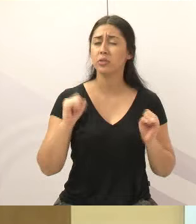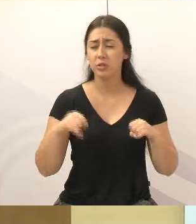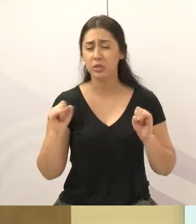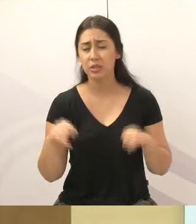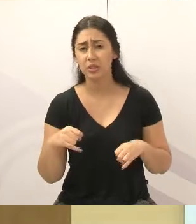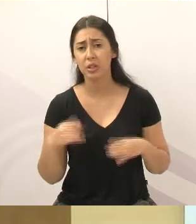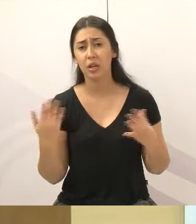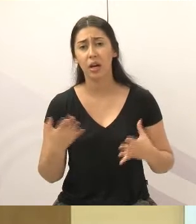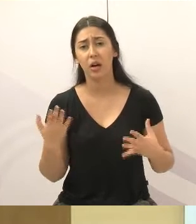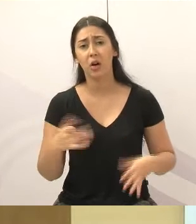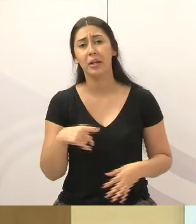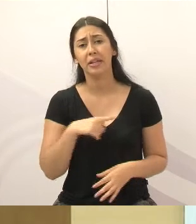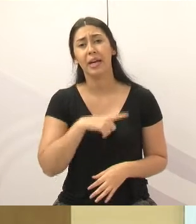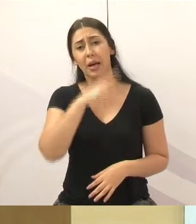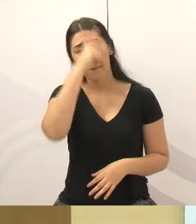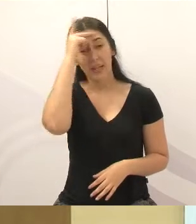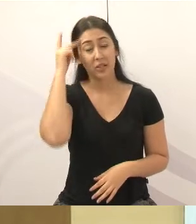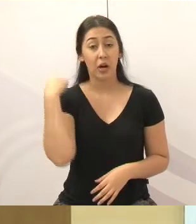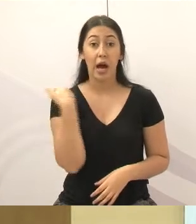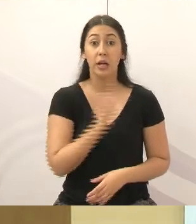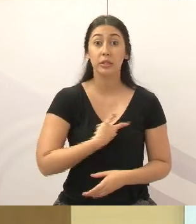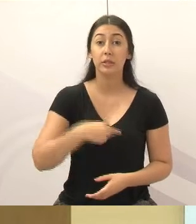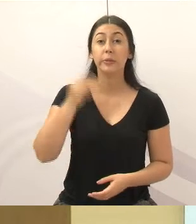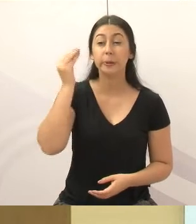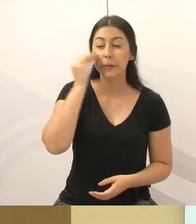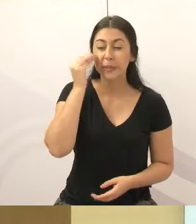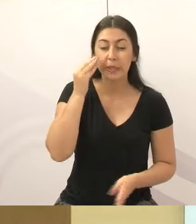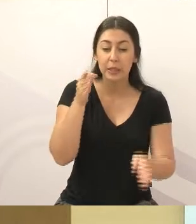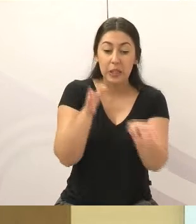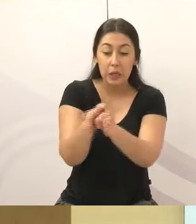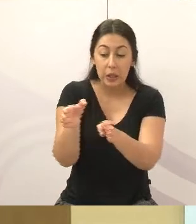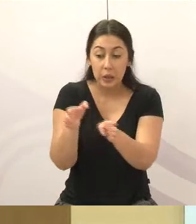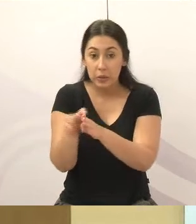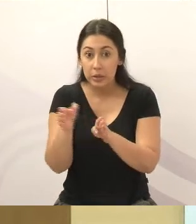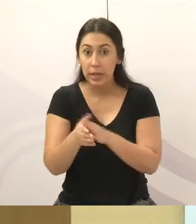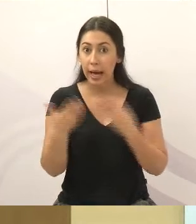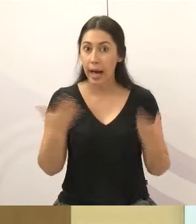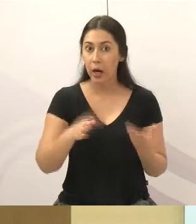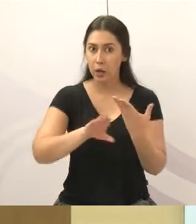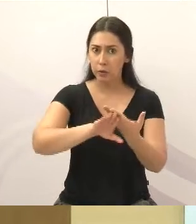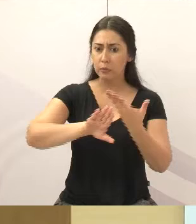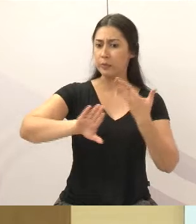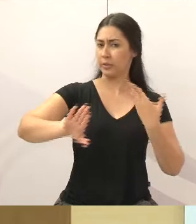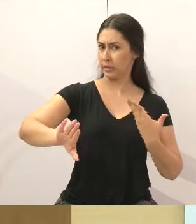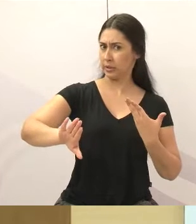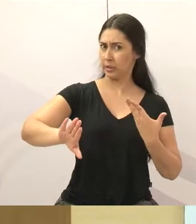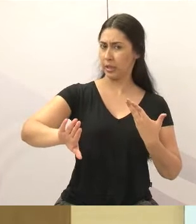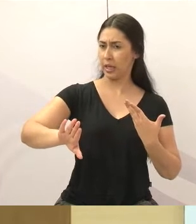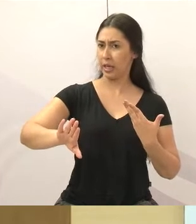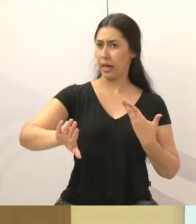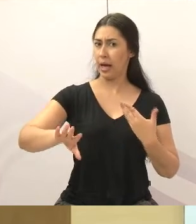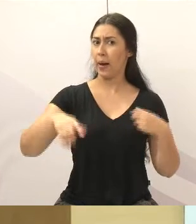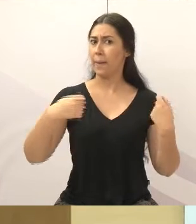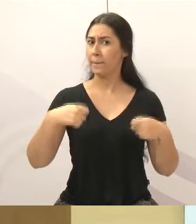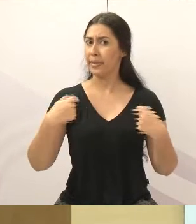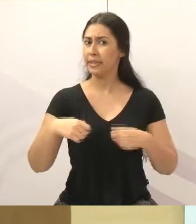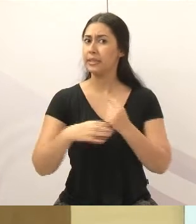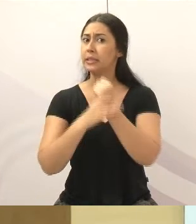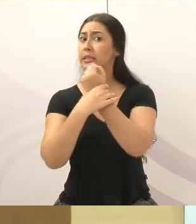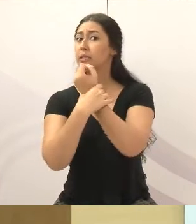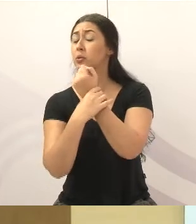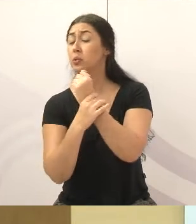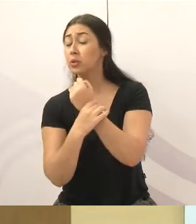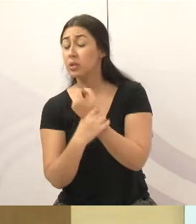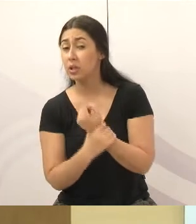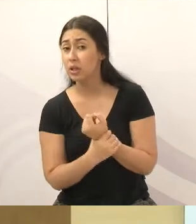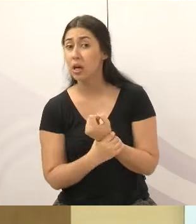momento, muitas pessoas a gente tenta conscientizar que o momento é de restrições, para voltar ao normal tem que voltar com segurança. Esse